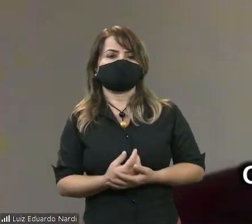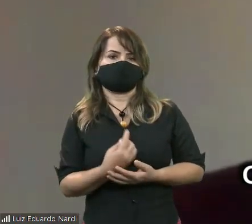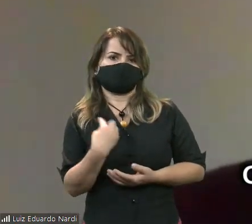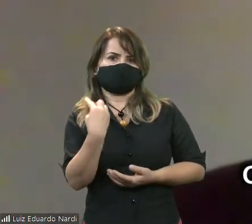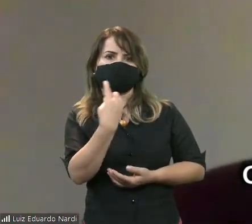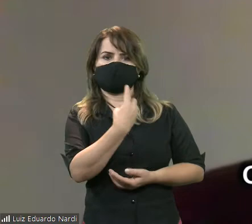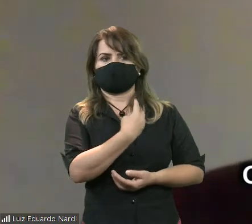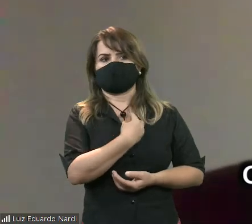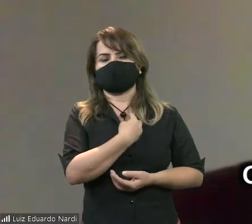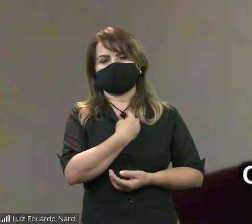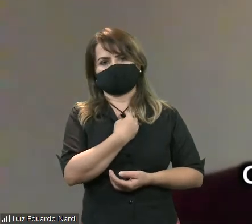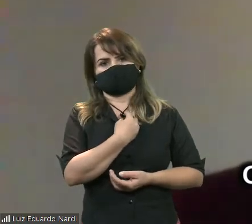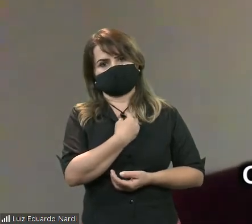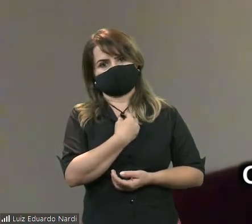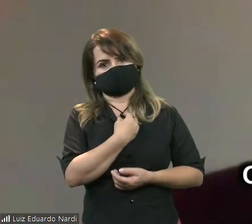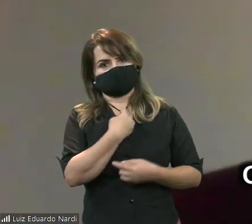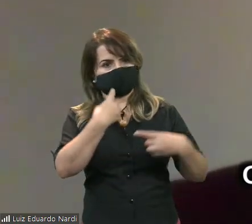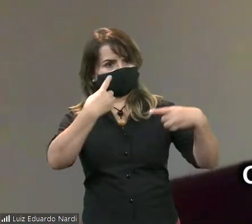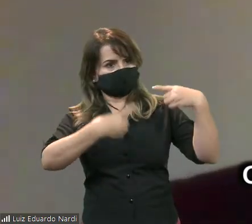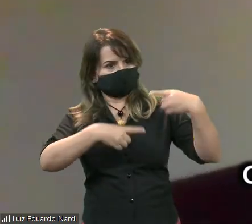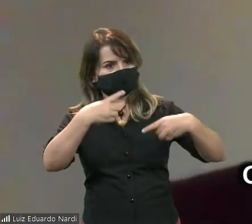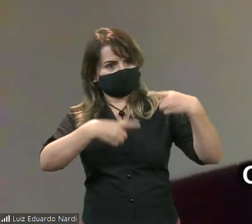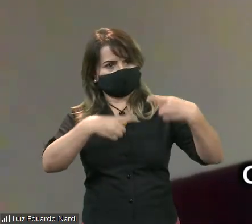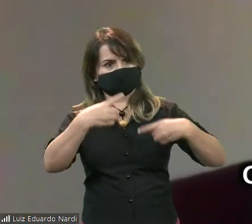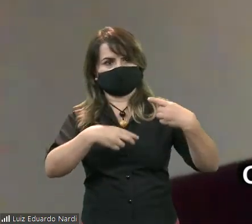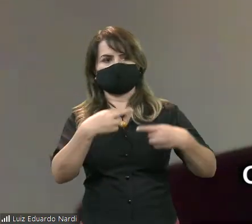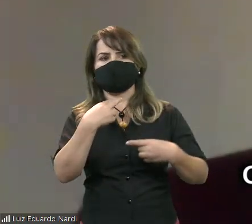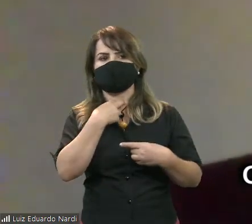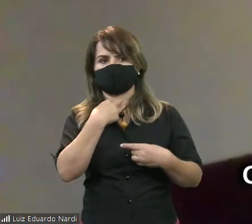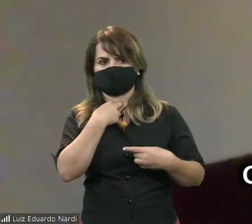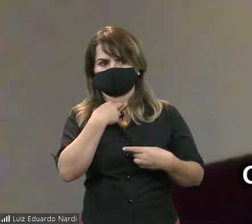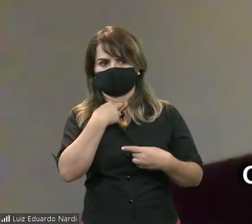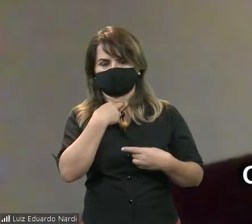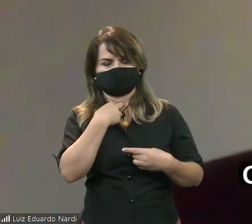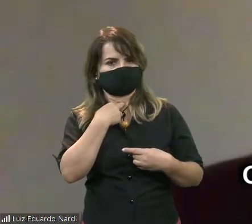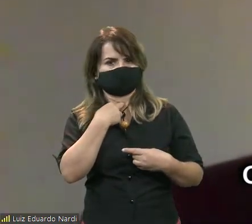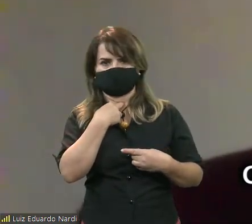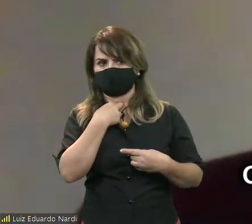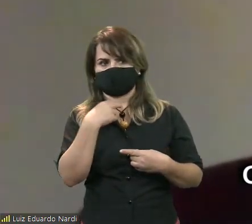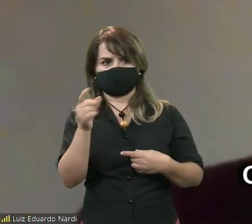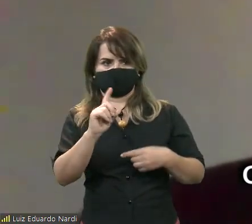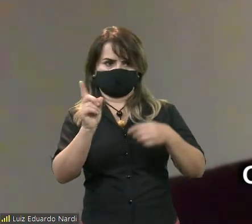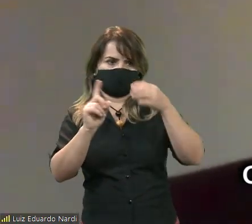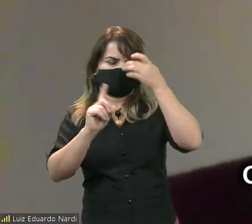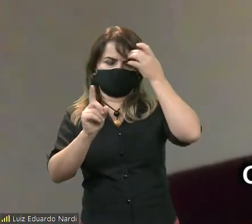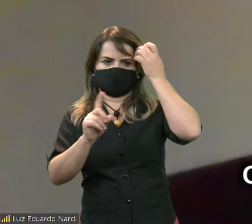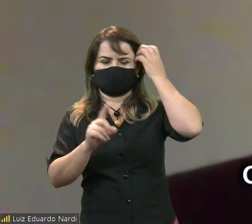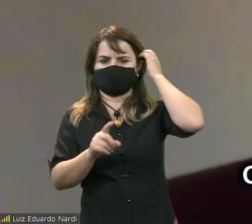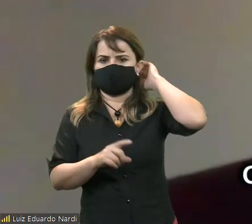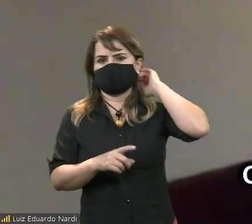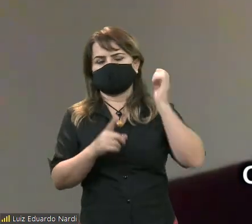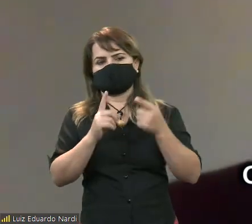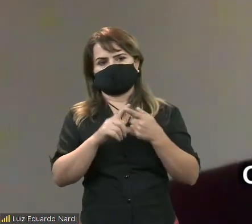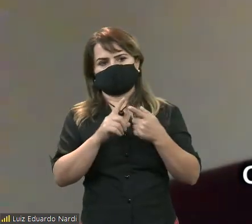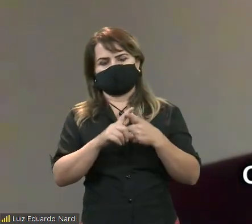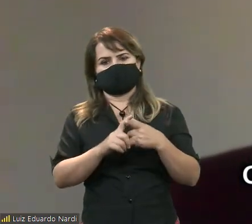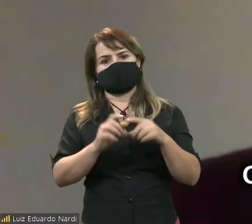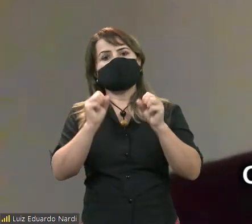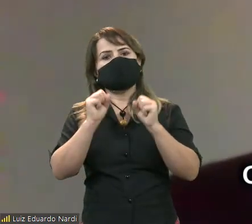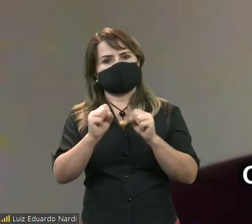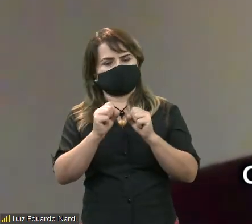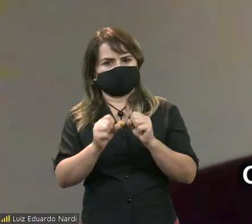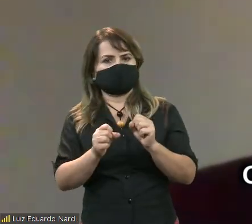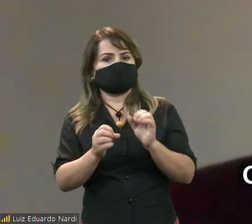nós não possamos discuti-lo. Não. Oh, ué. Senão a Câmara, ele podia até fazer por decreto. Faça